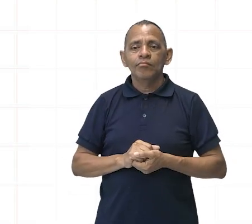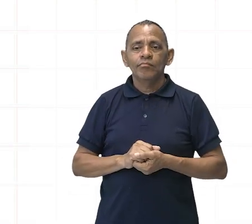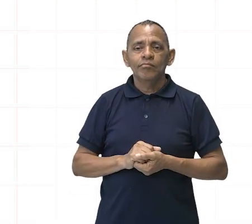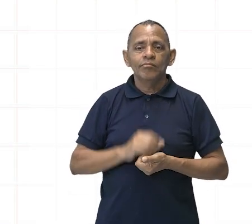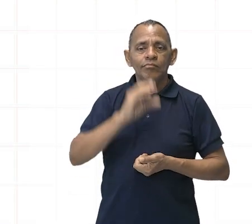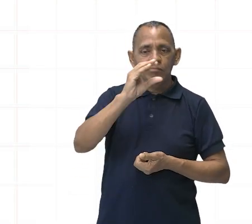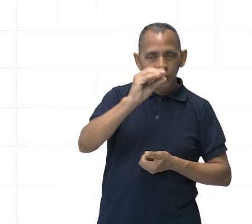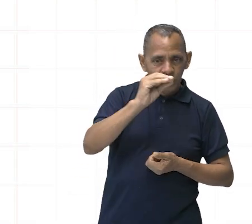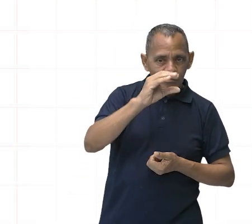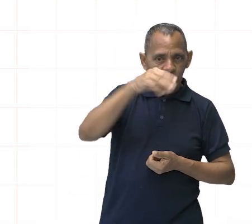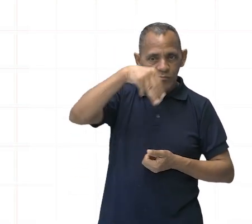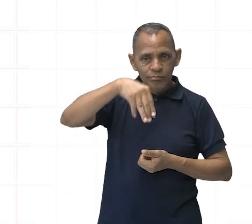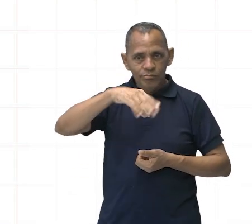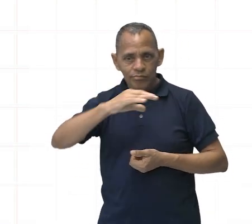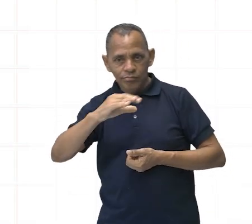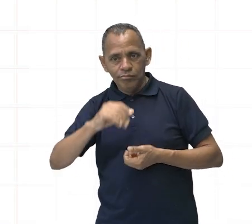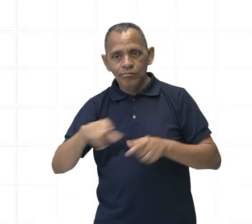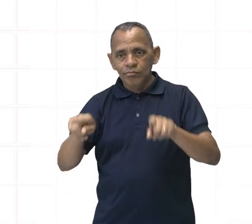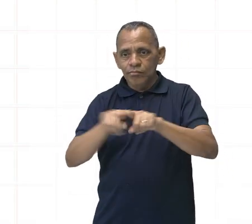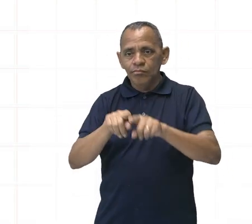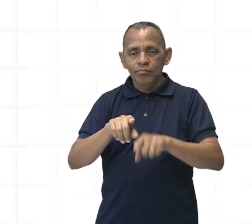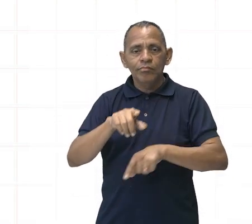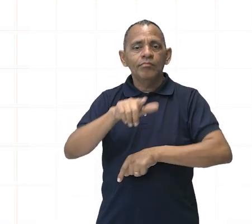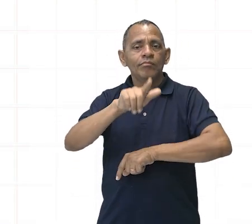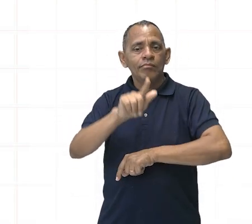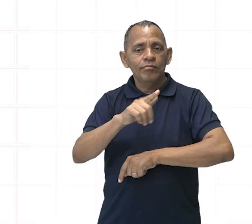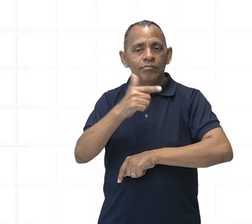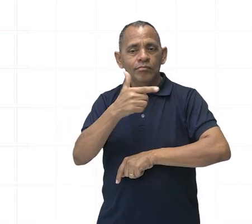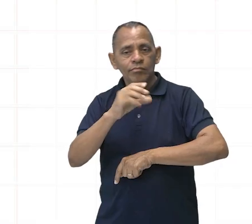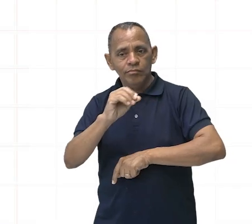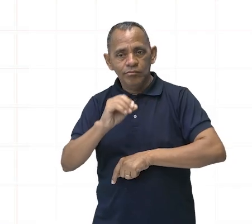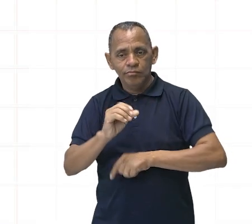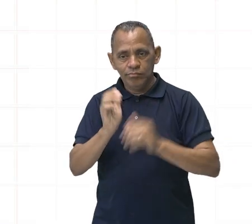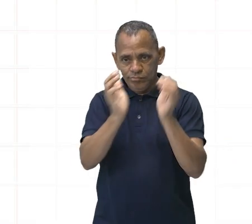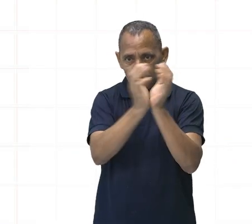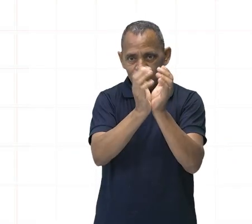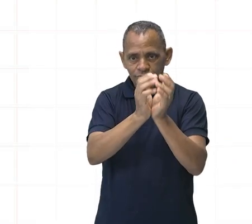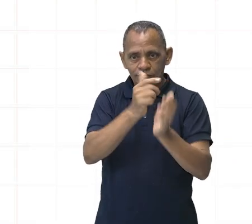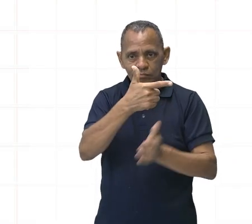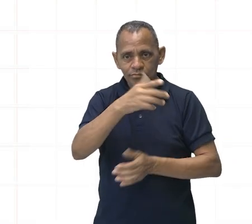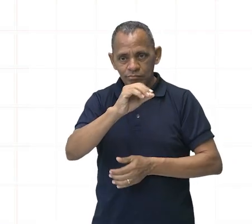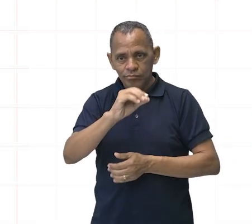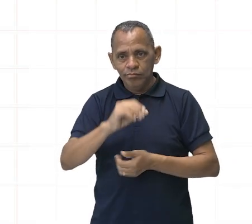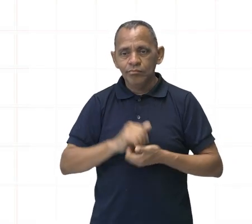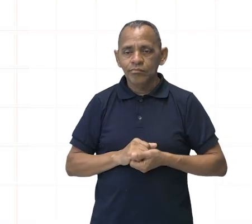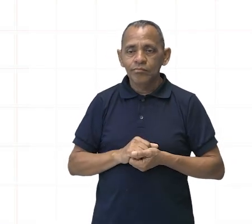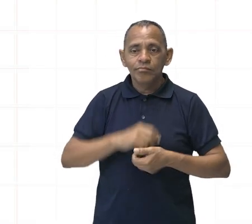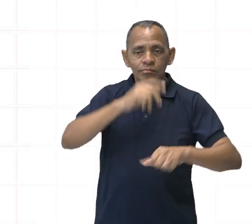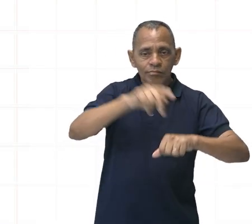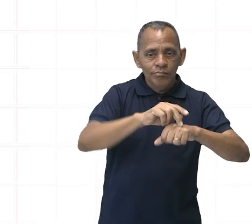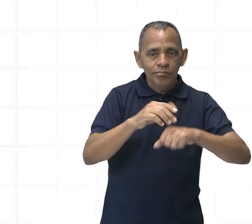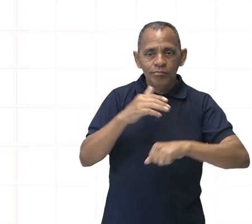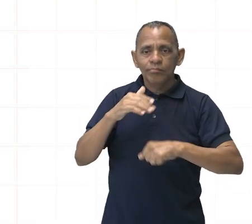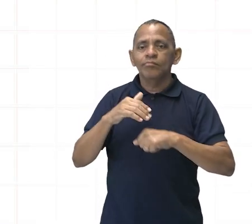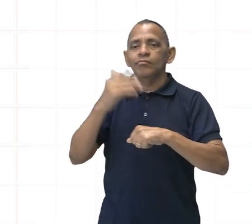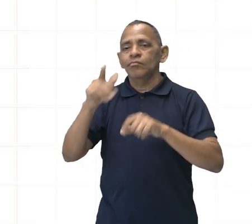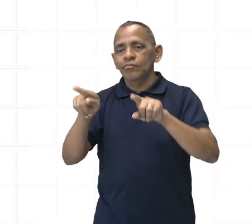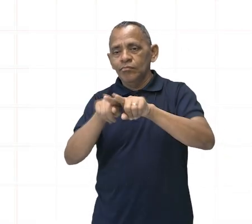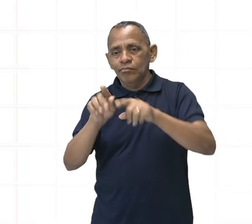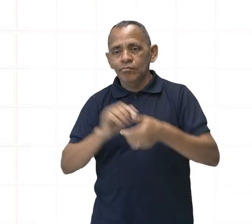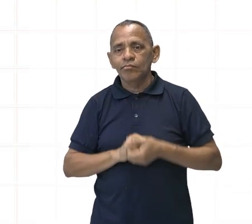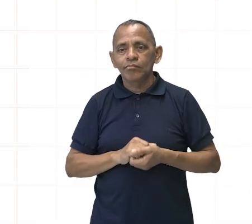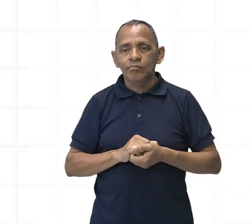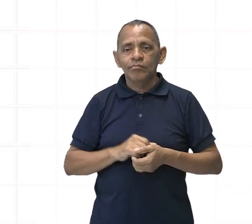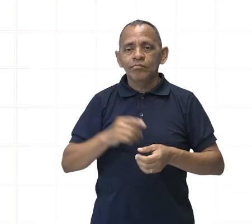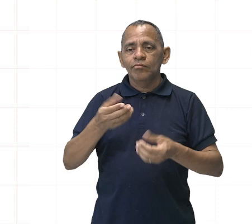Comércio, OMC, e o G20, Grupo dos 20. E vamos observar também a questão da diplomacia sul-sul, em que